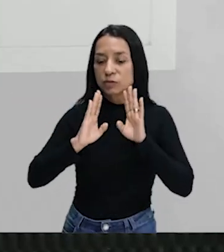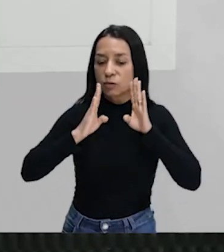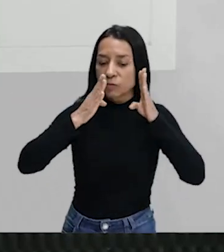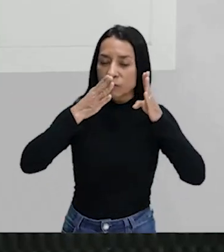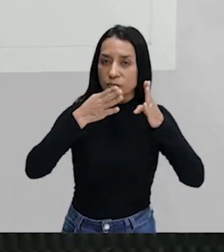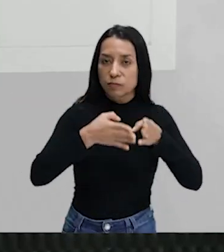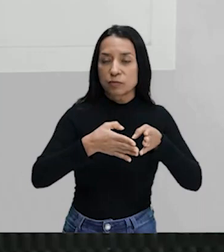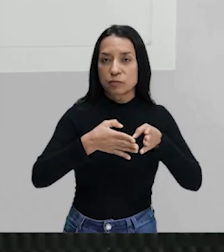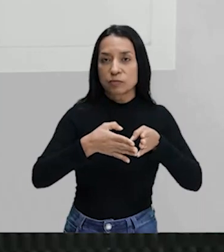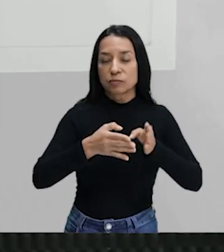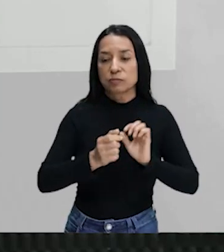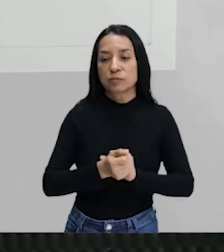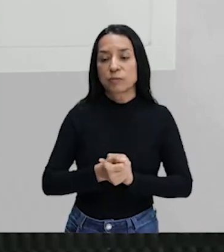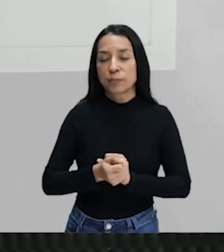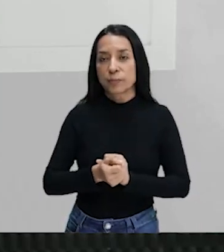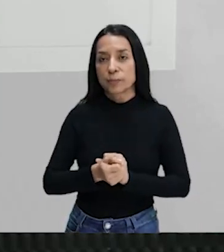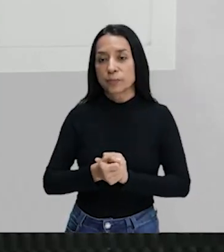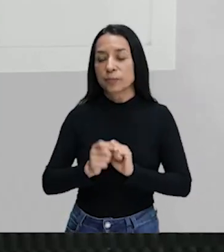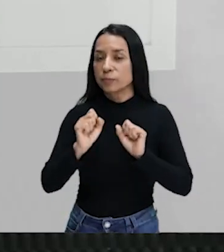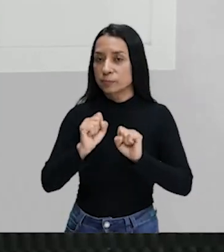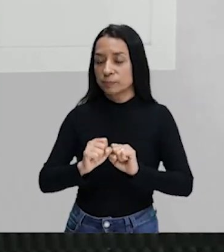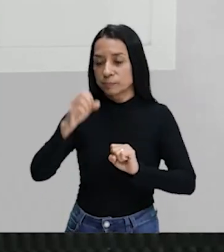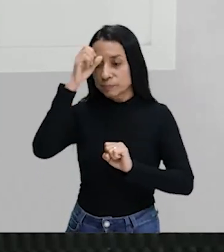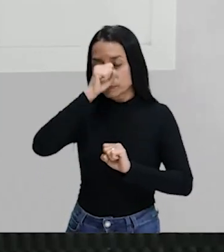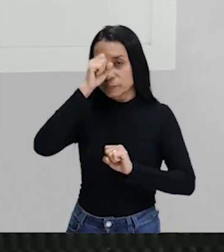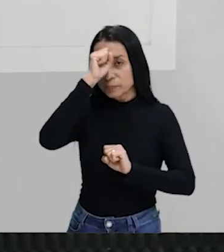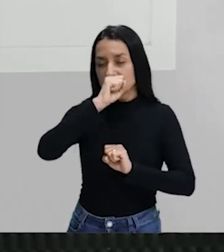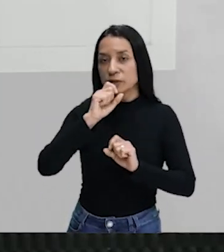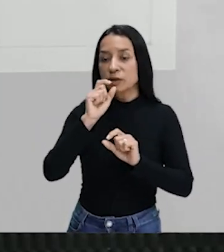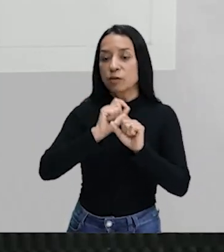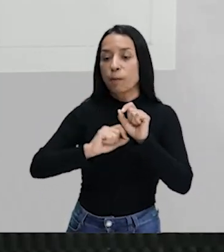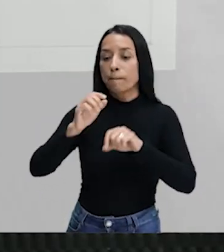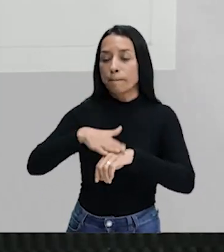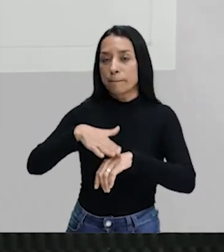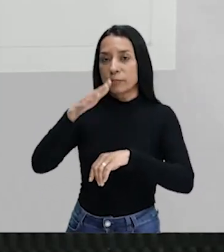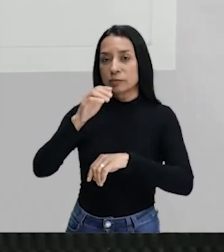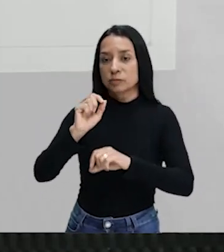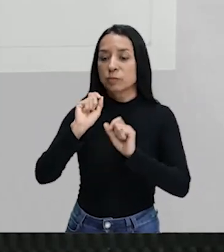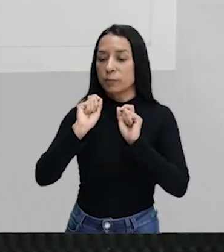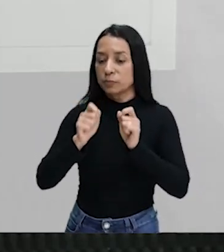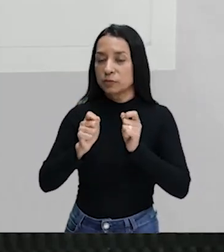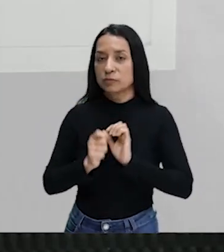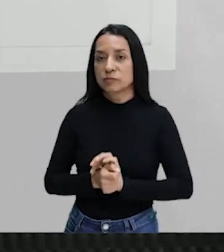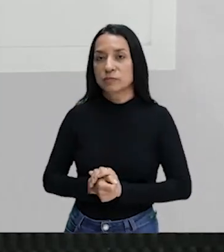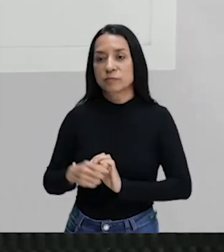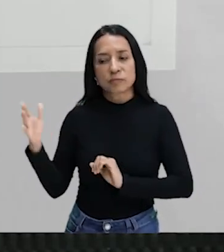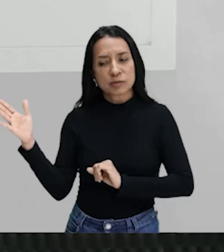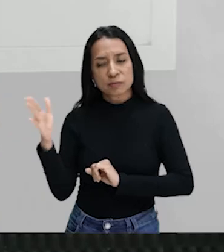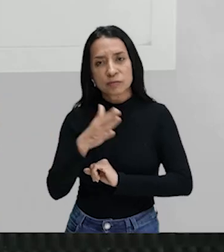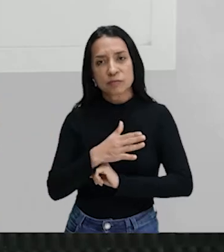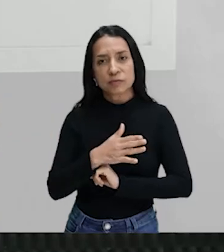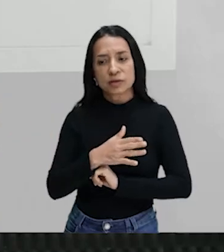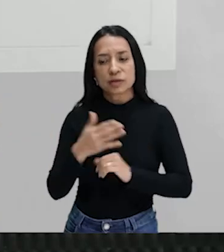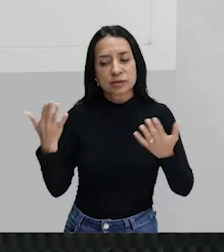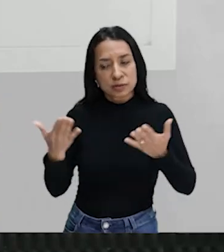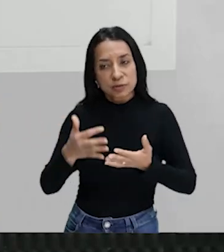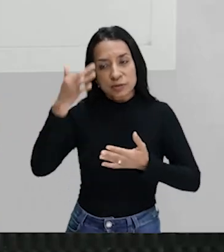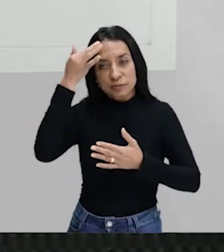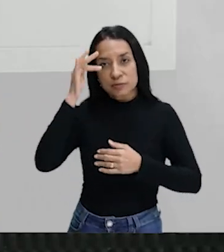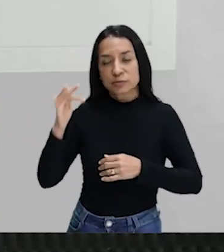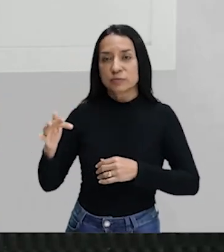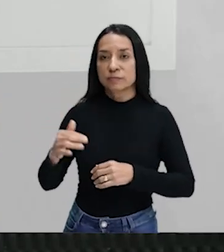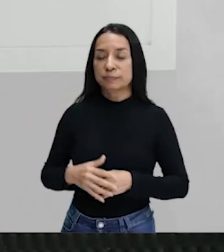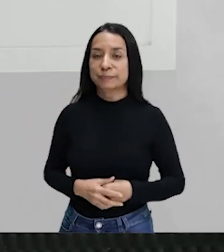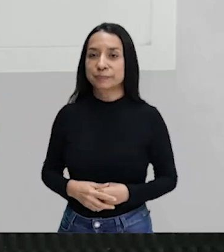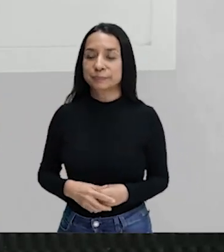foco, certo? Para que você possa aprender o máximo possível. Então, vem comigo. Vamos filosofar. Olha